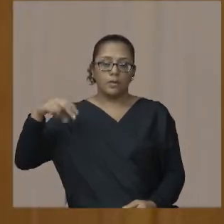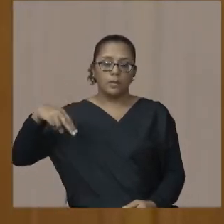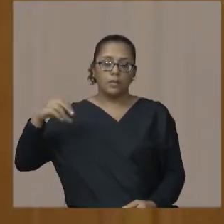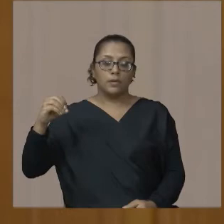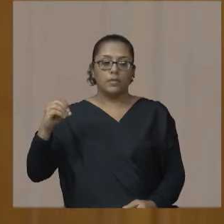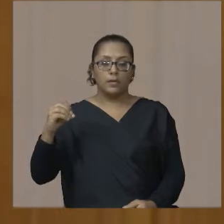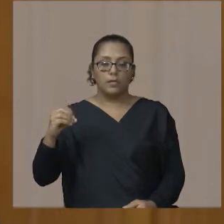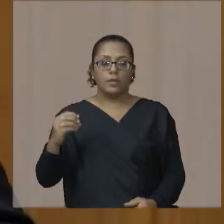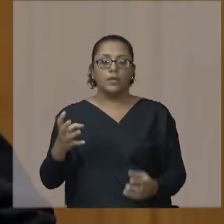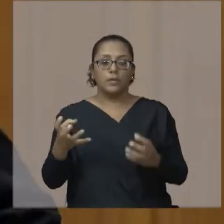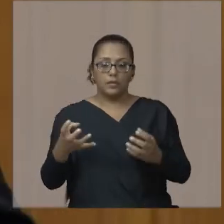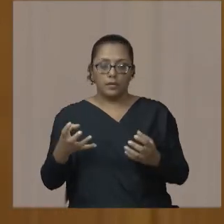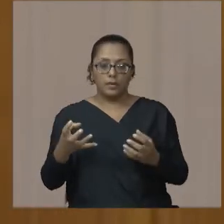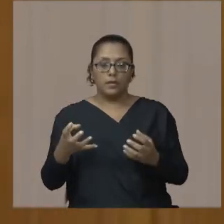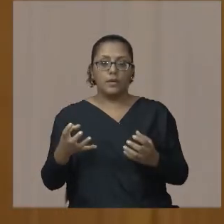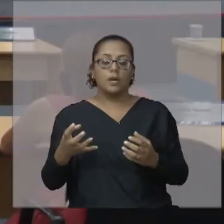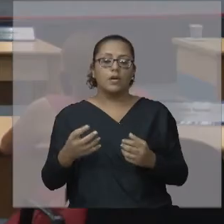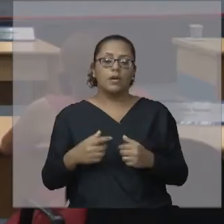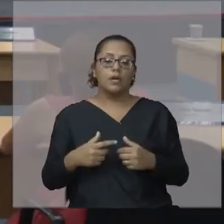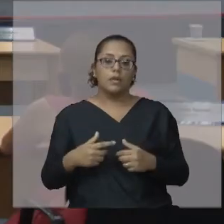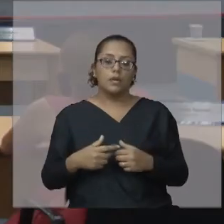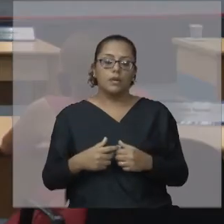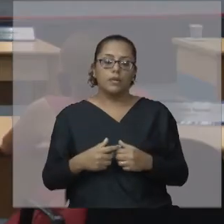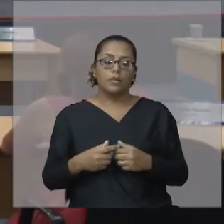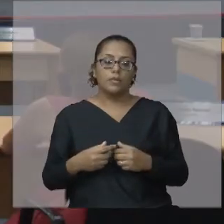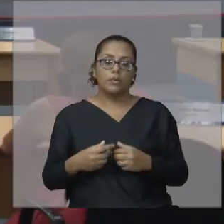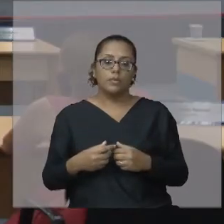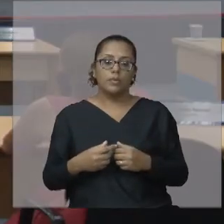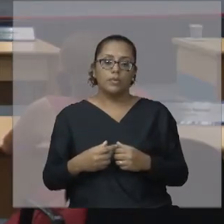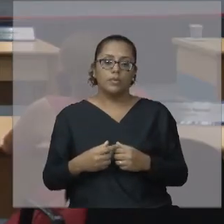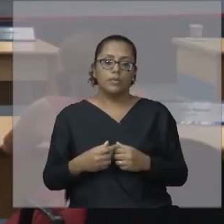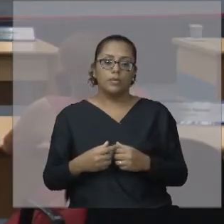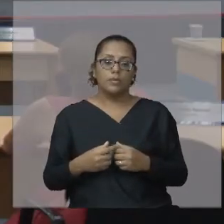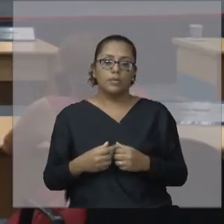a segunda vice-presidência.